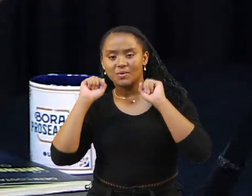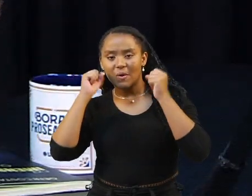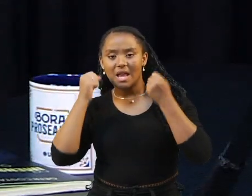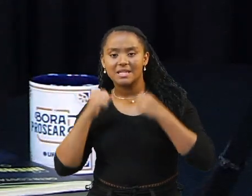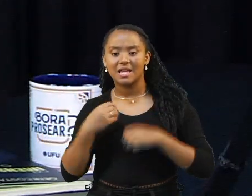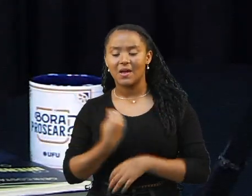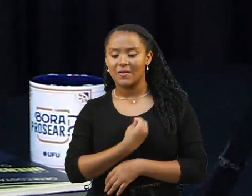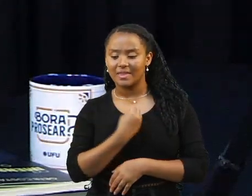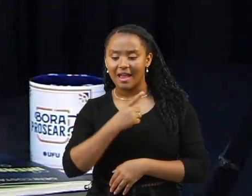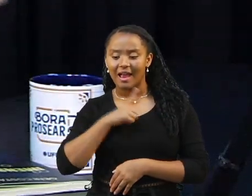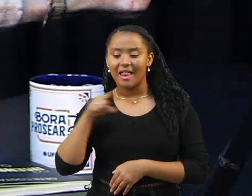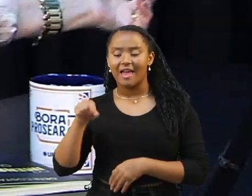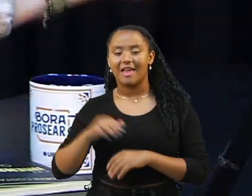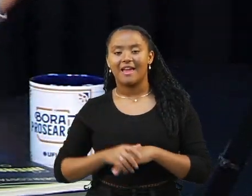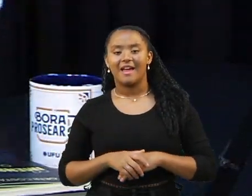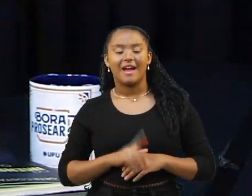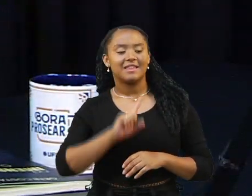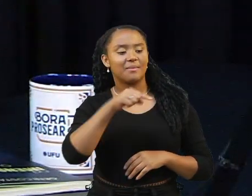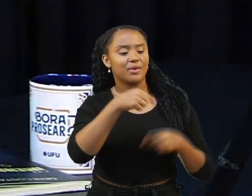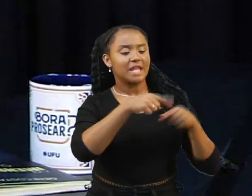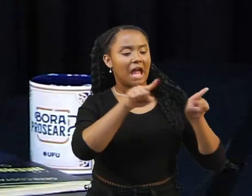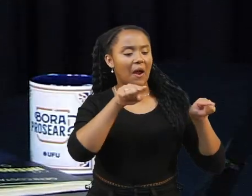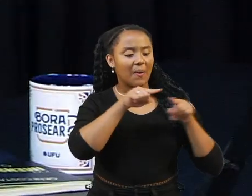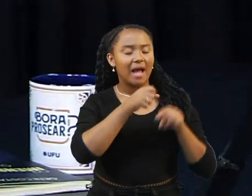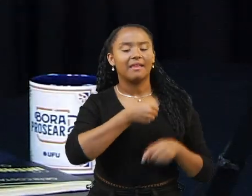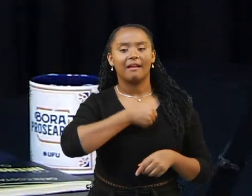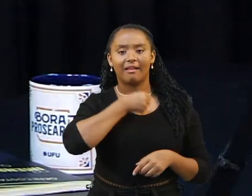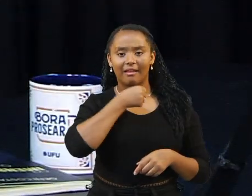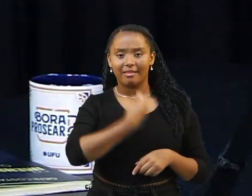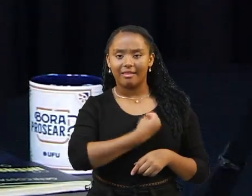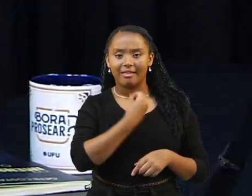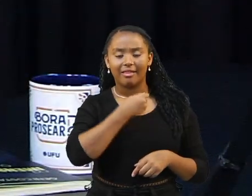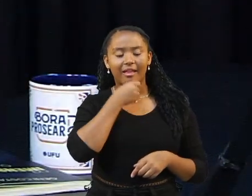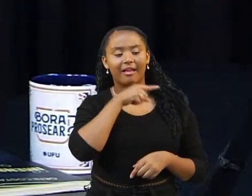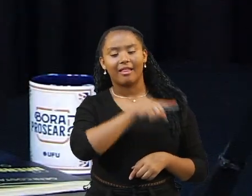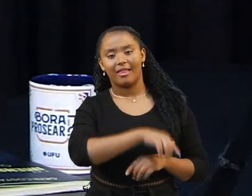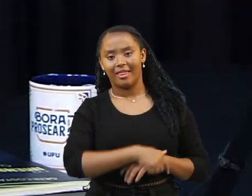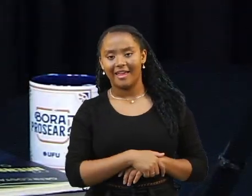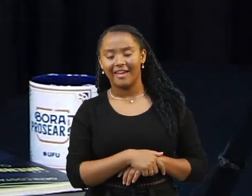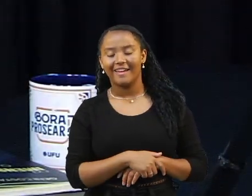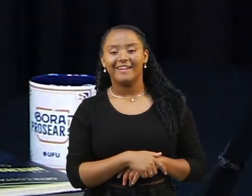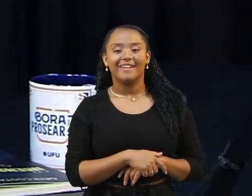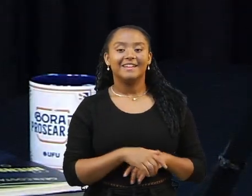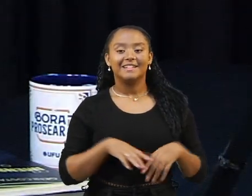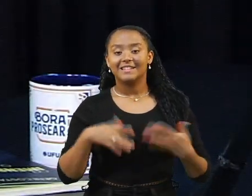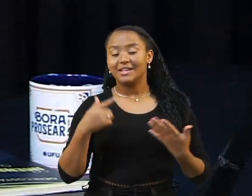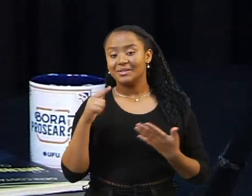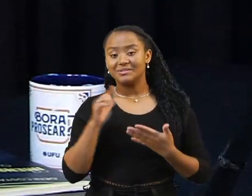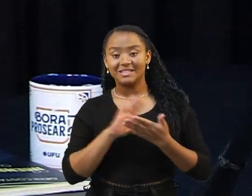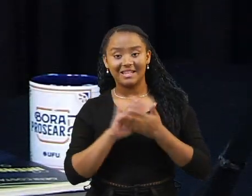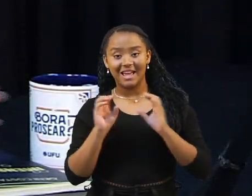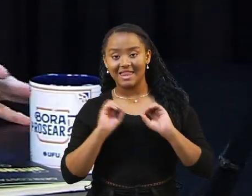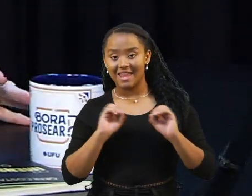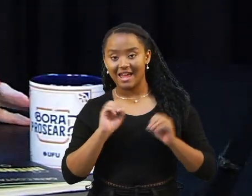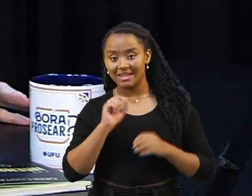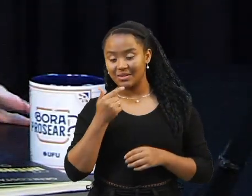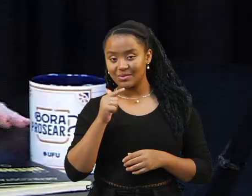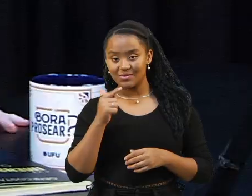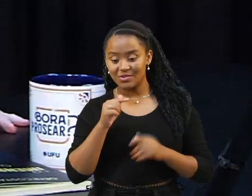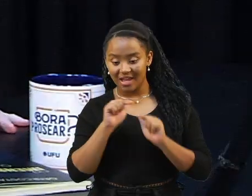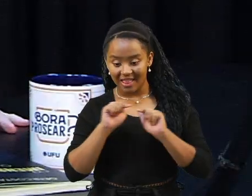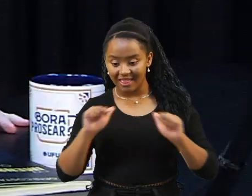ocupa as 2 piscinas, depois tem a quadra que eles reclamavam de mim. Quer dizer, não tinha nada, não tinha ninguém,